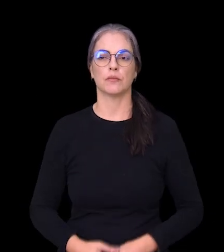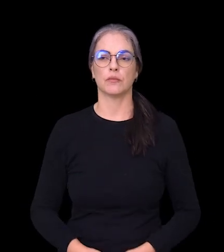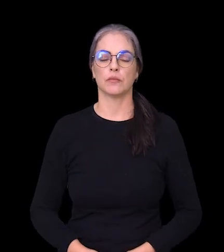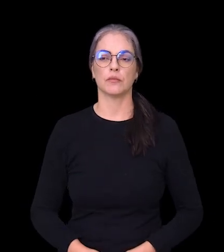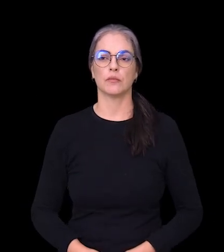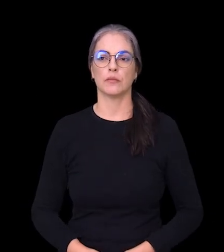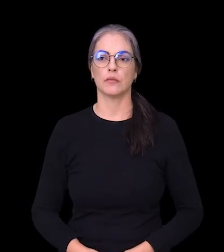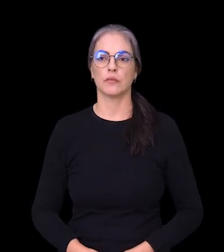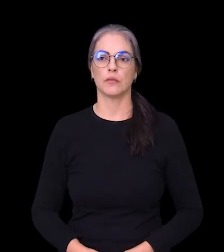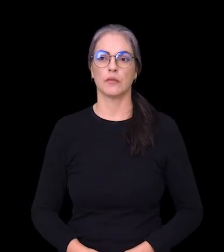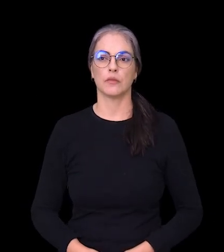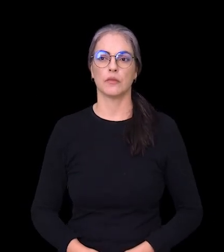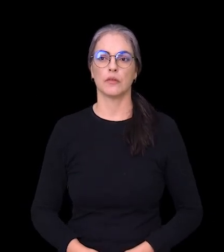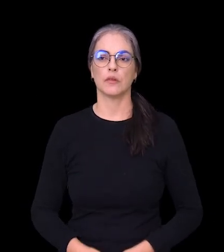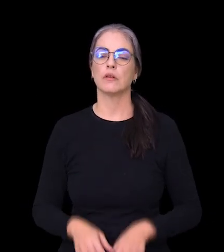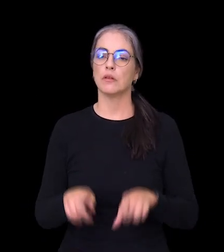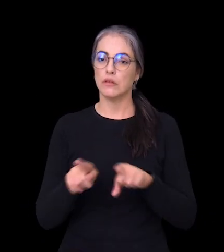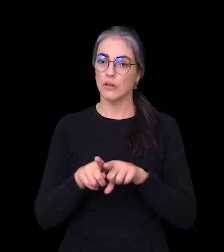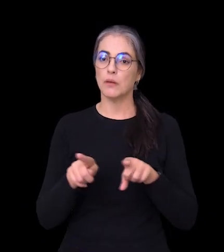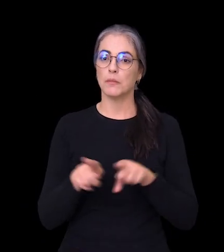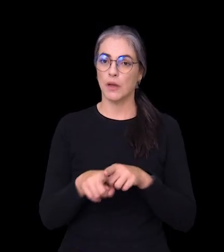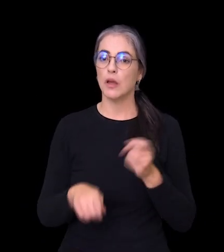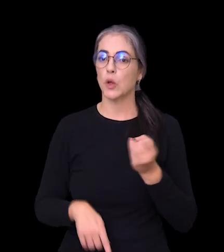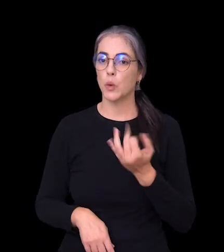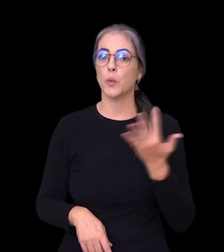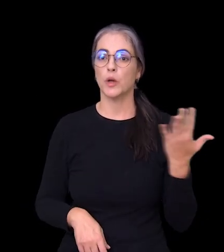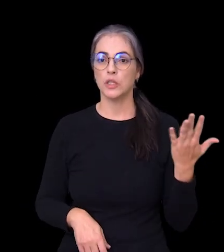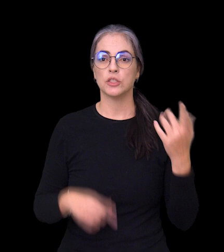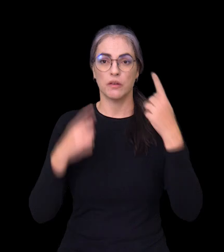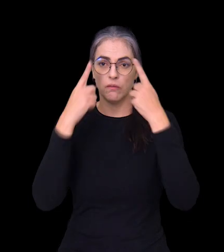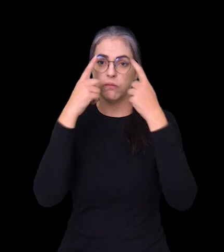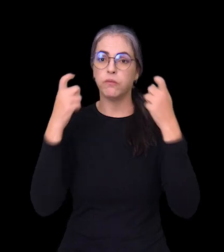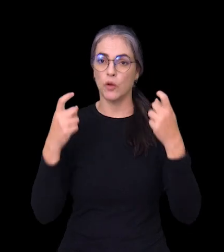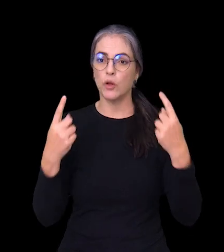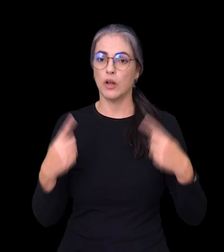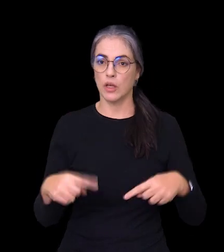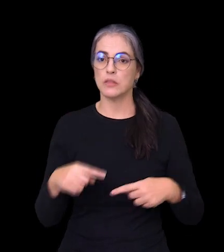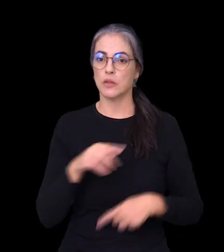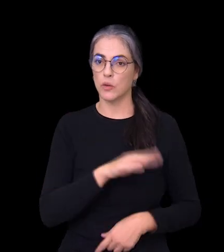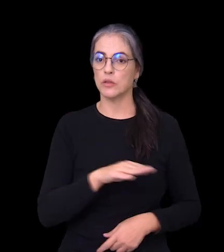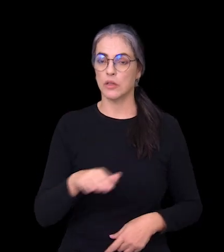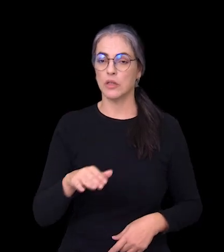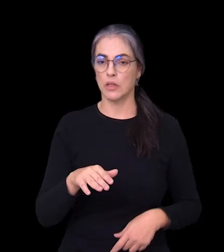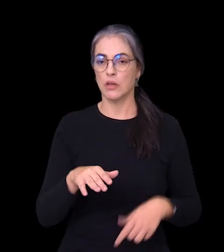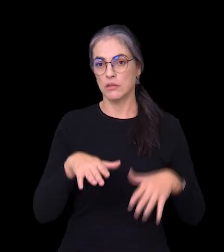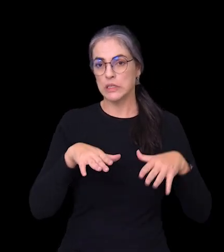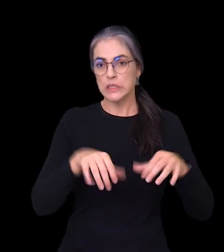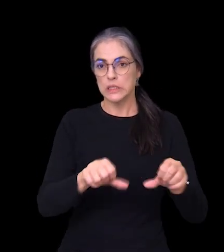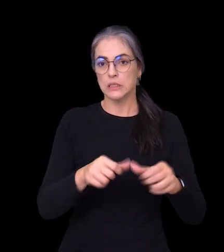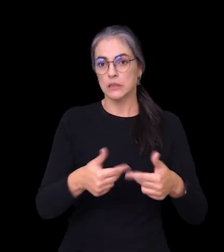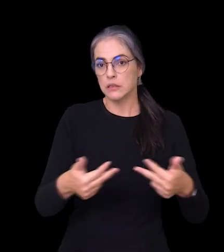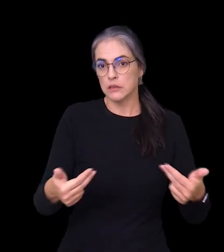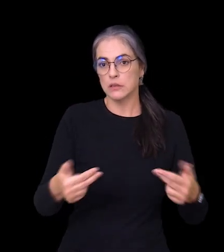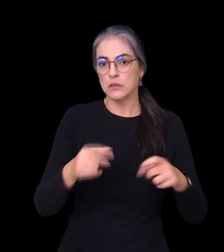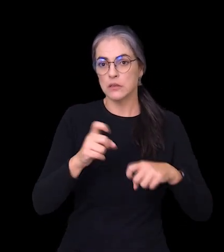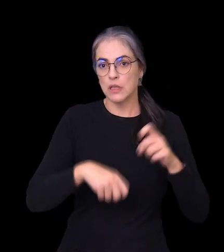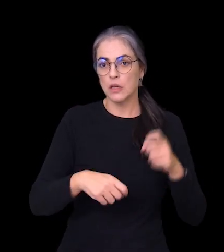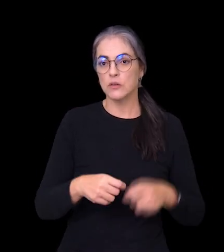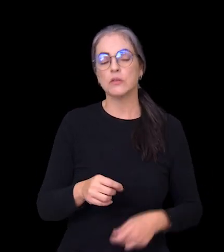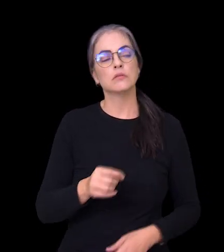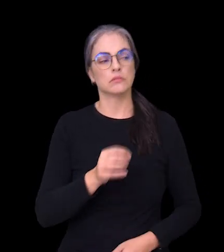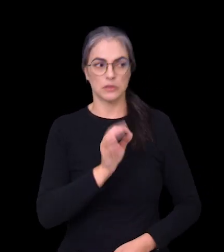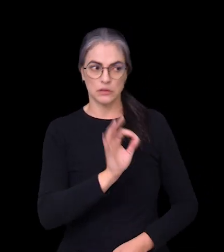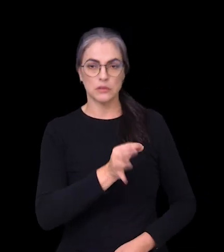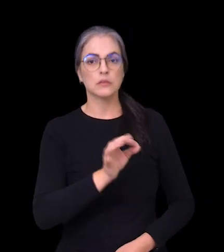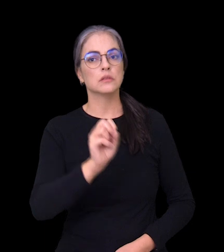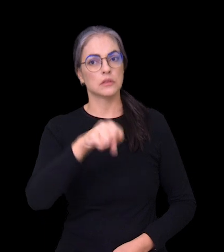de violência contra as crianças, né? Violência sexual contra as crianças. Sem dúvida. Então, a gente,